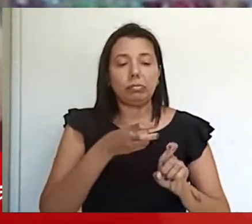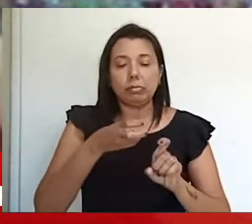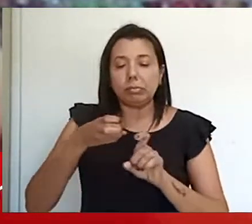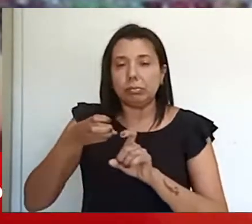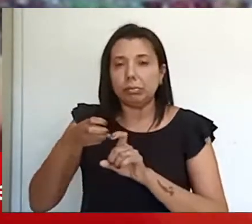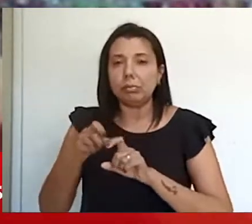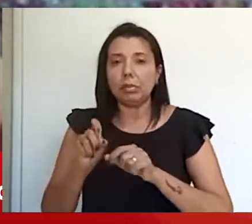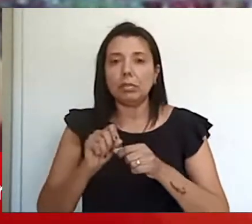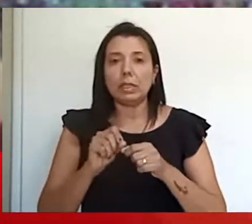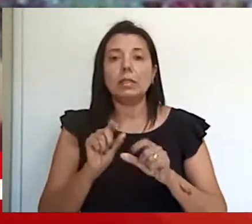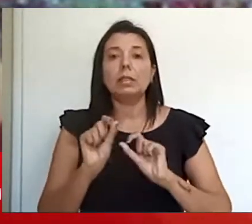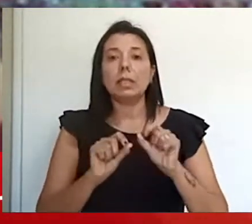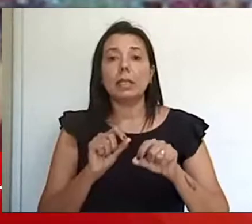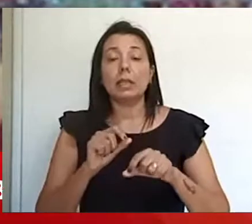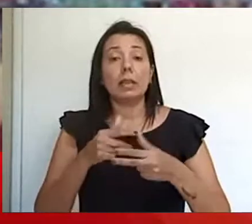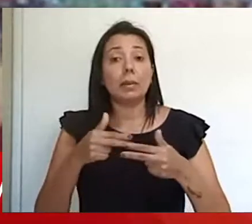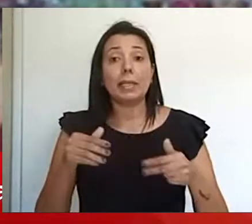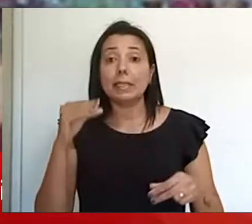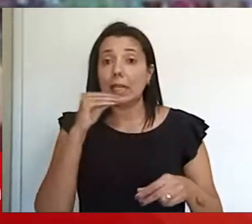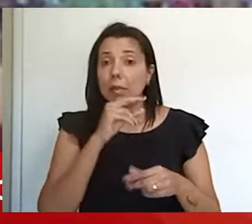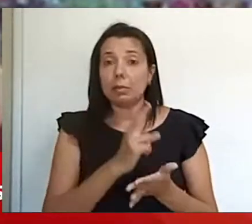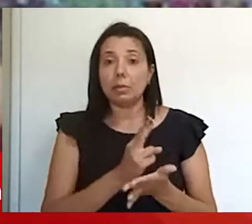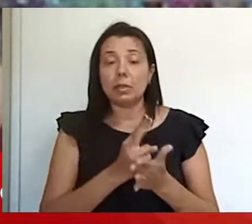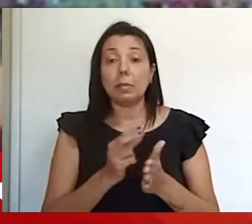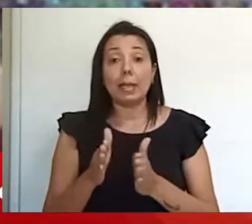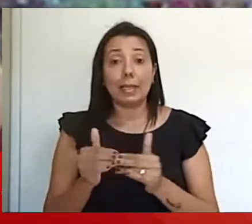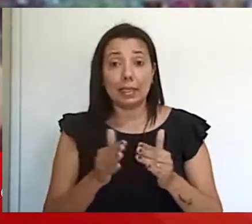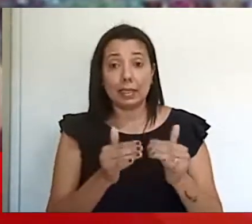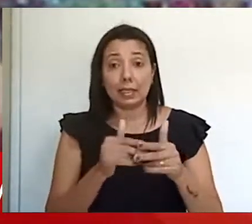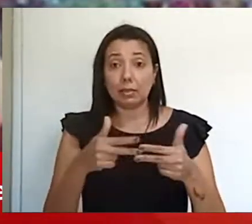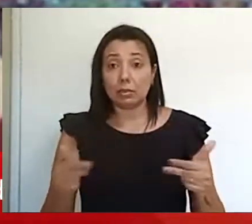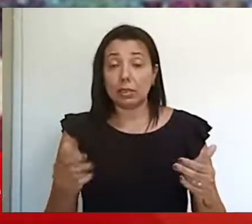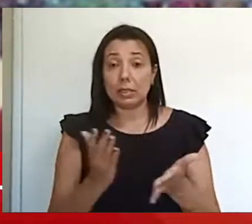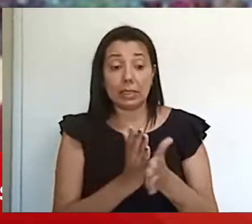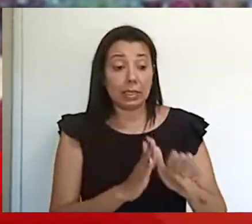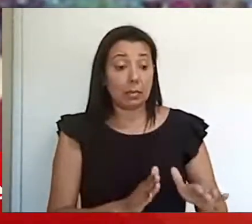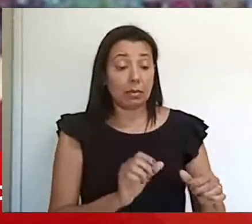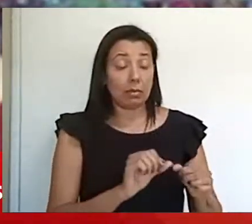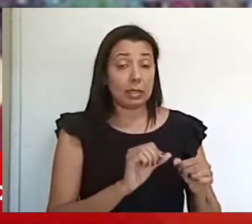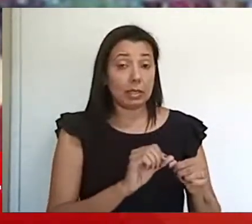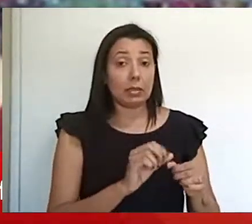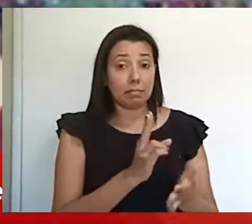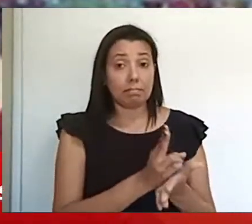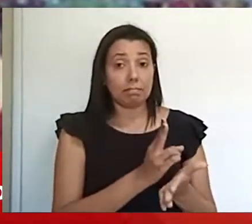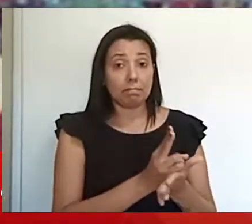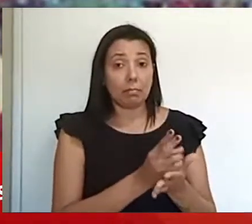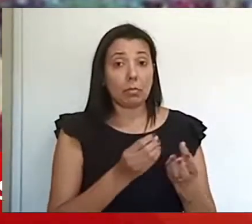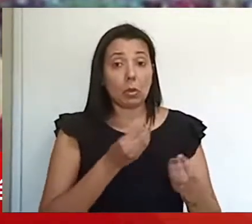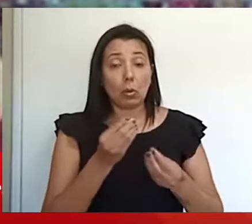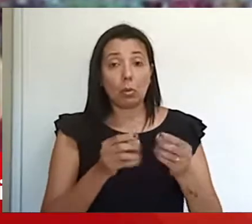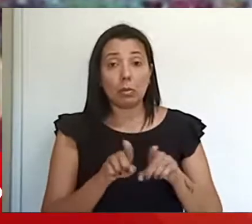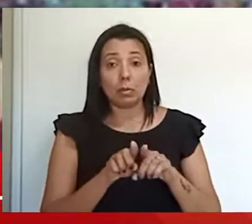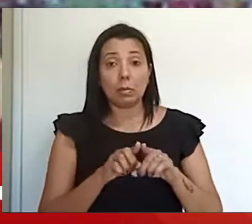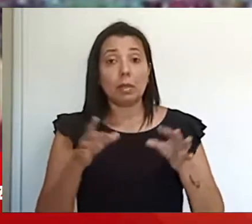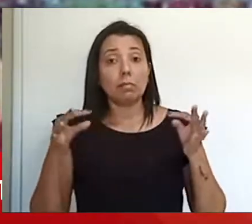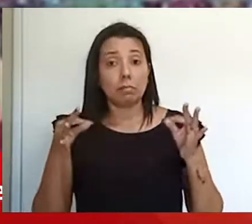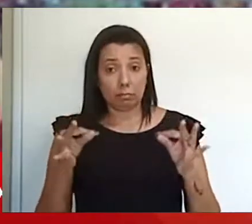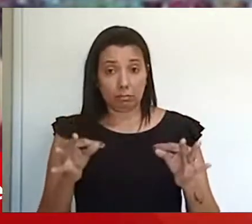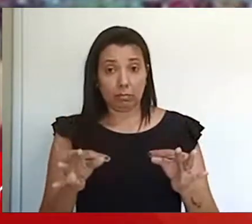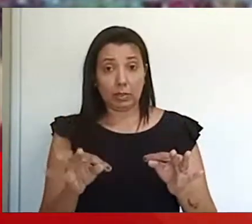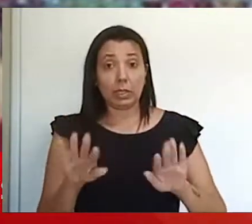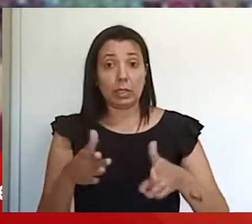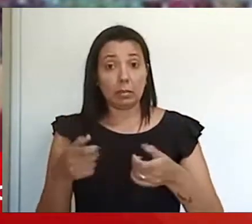muito rápida para atender um calendário e acabar fazendo mais do mesmo com uma ferramenta tecnológica. Então, a gente tem que ter esse